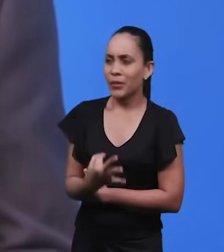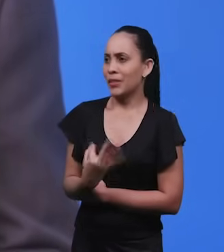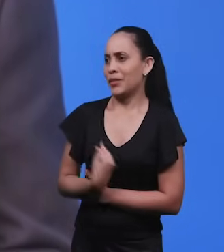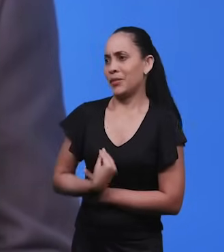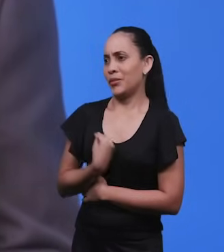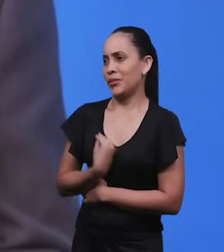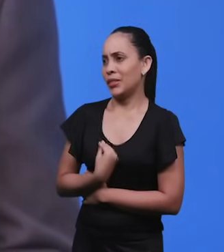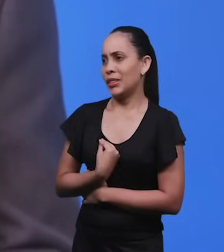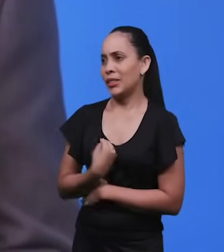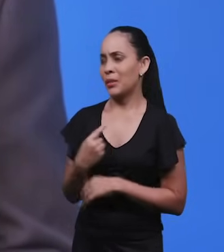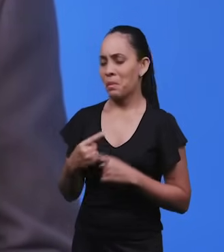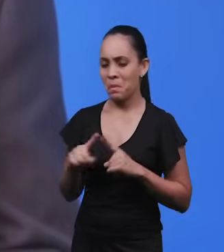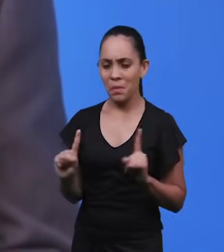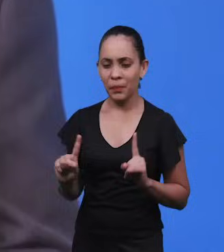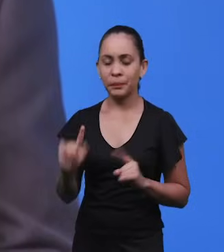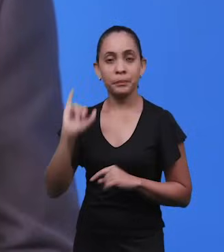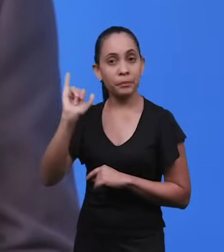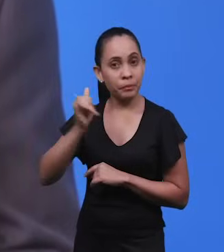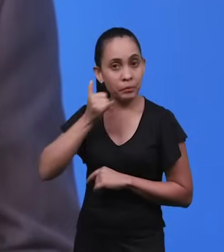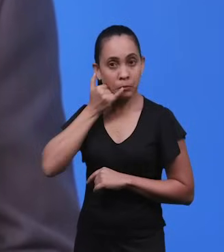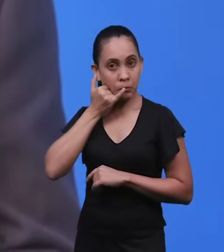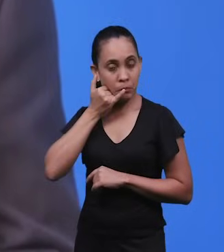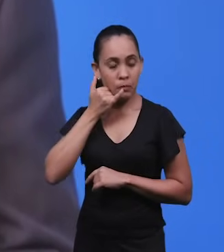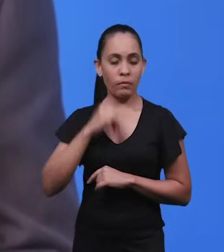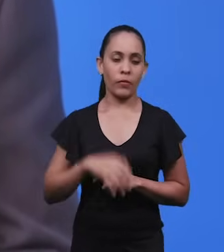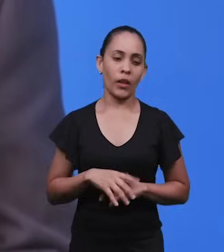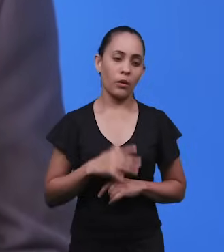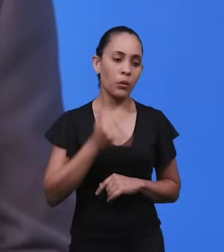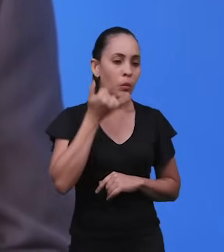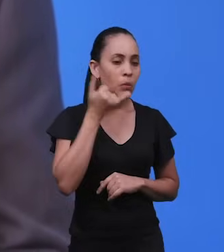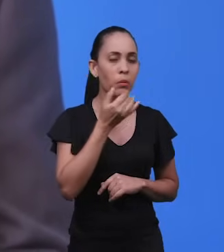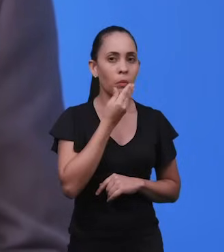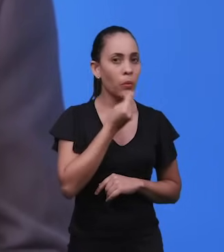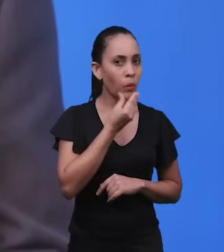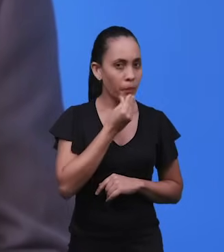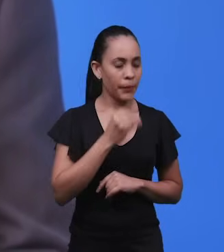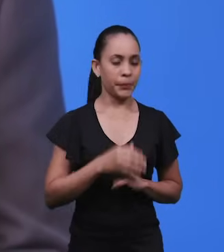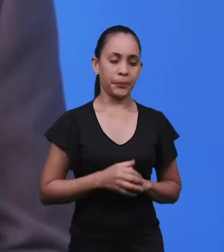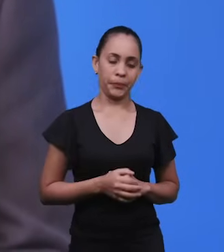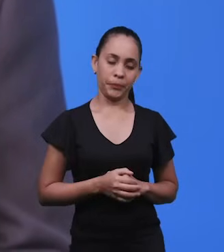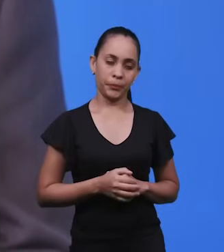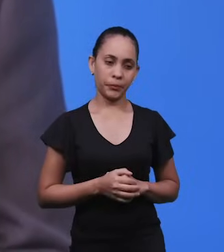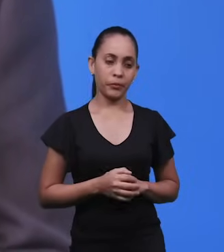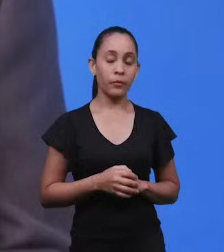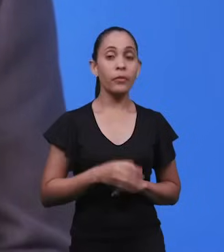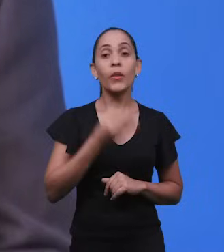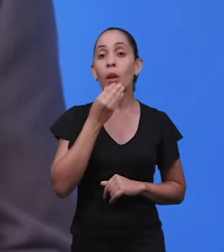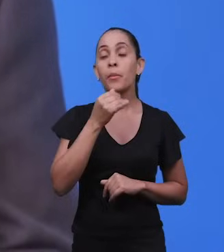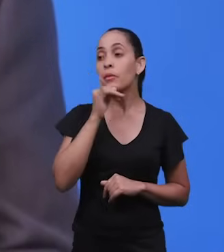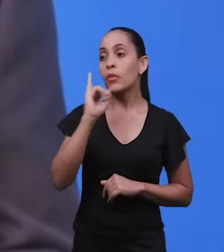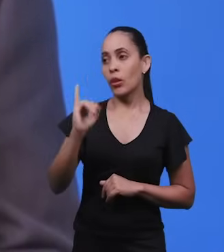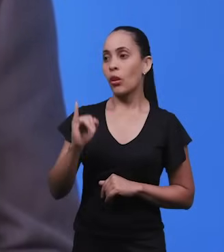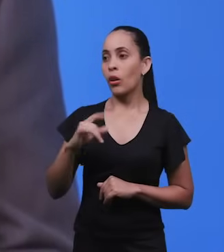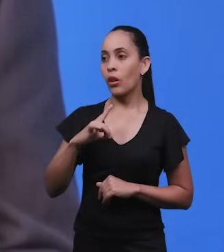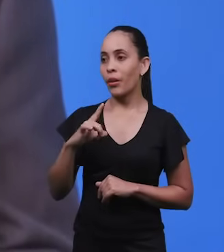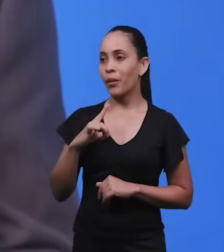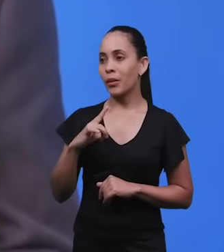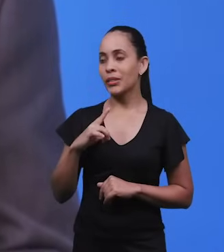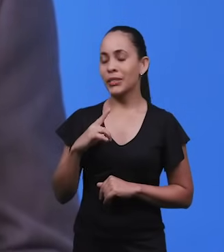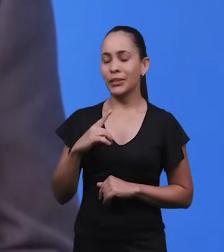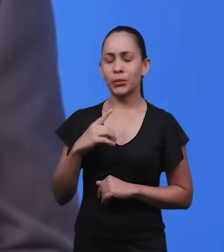vida, né? E em uma dessas ligações, eu atendi um rapaz e ele disse o seguinte: olha, eu